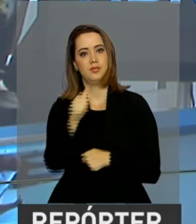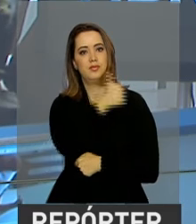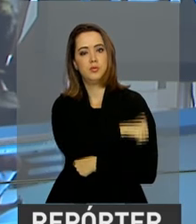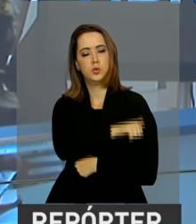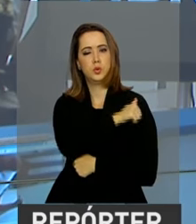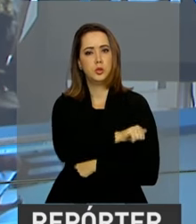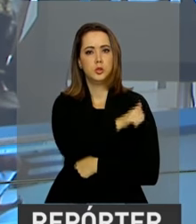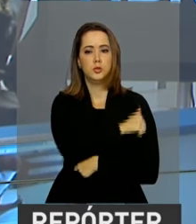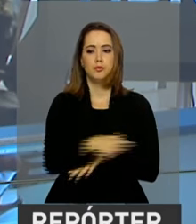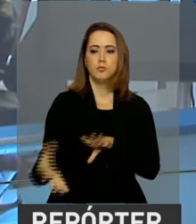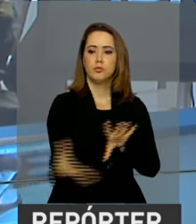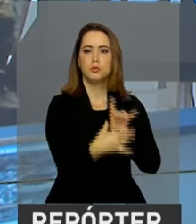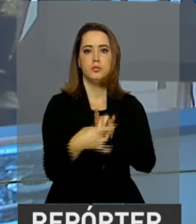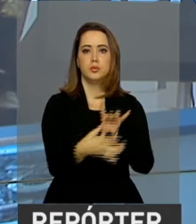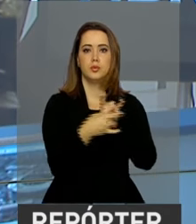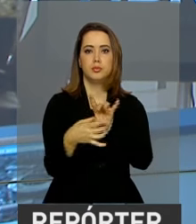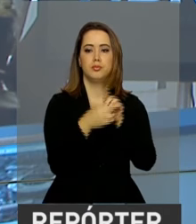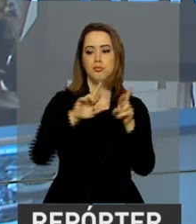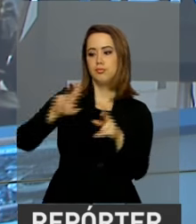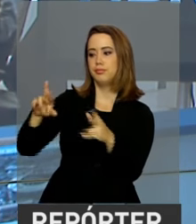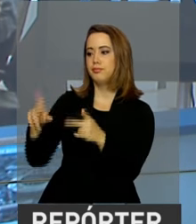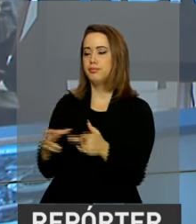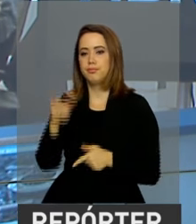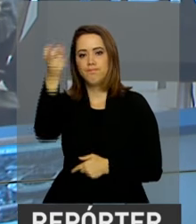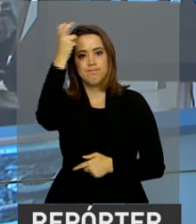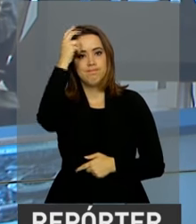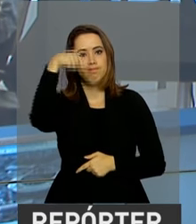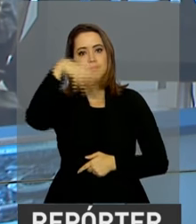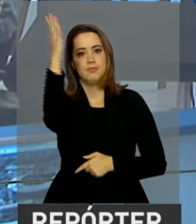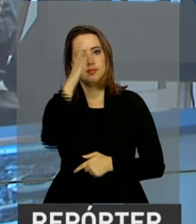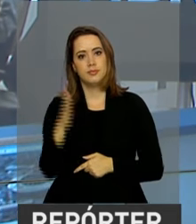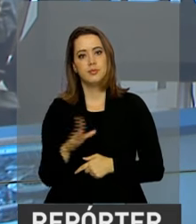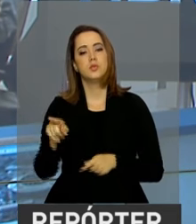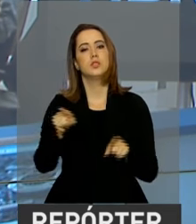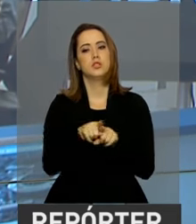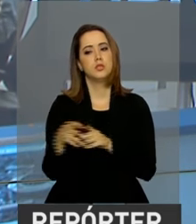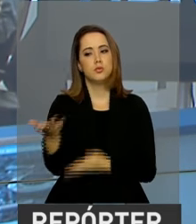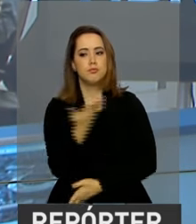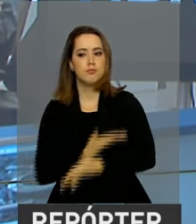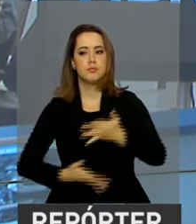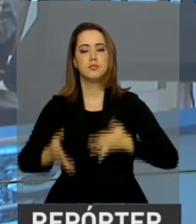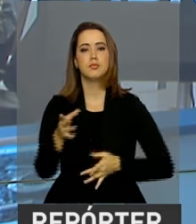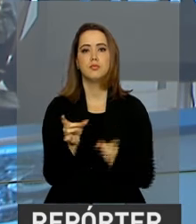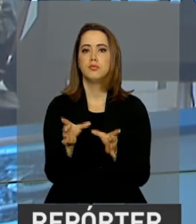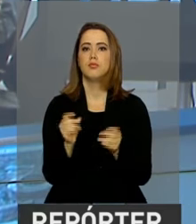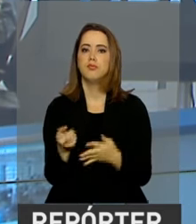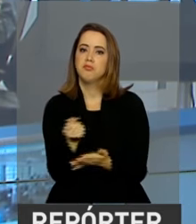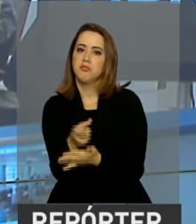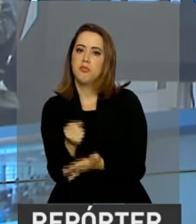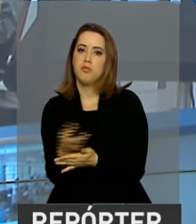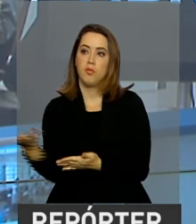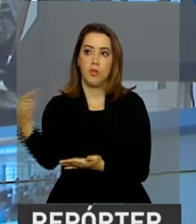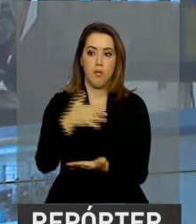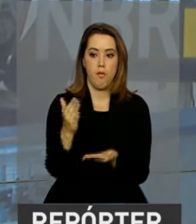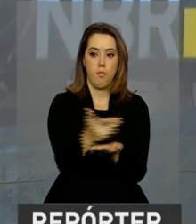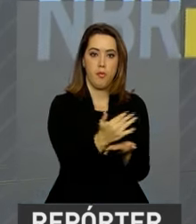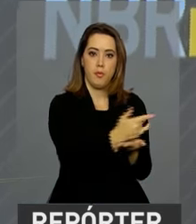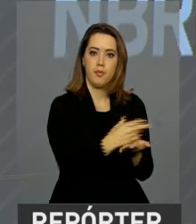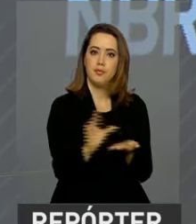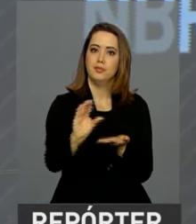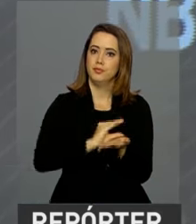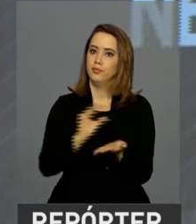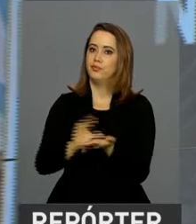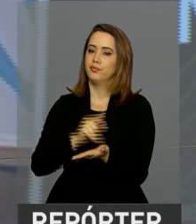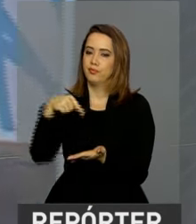a diversidade cultural do país e também oportunidades para fechar negócios e atrair investimentos. A